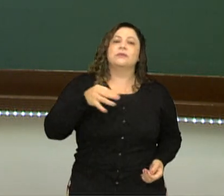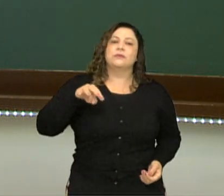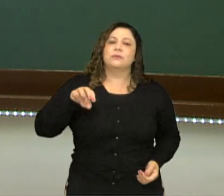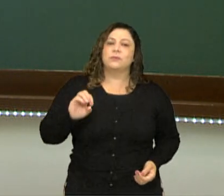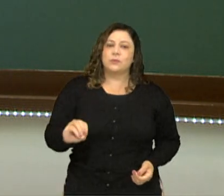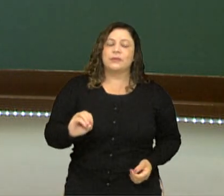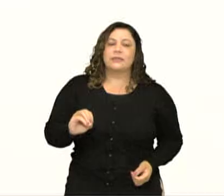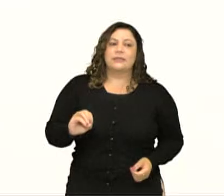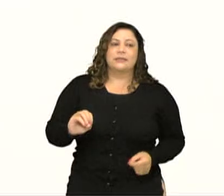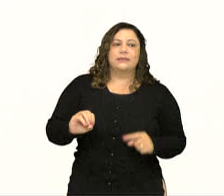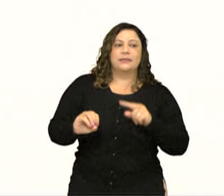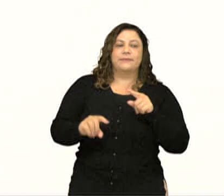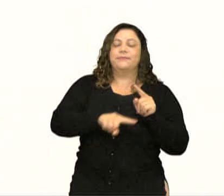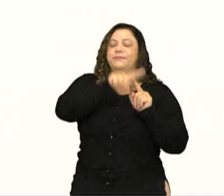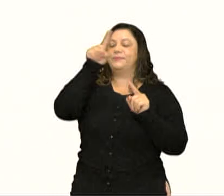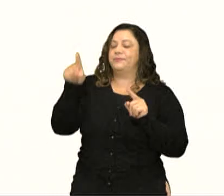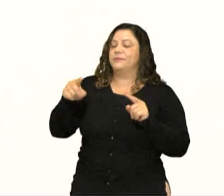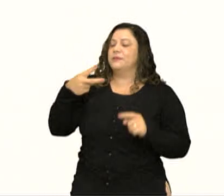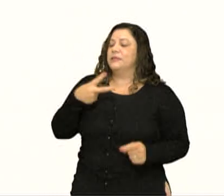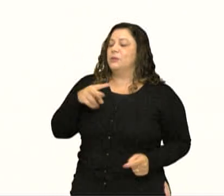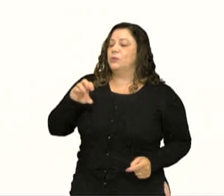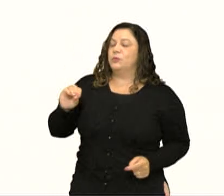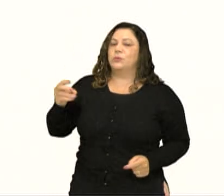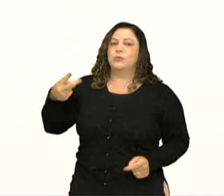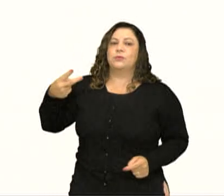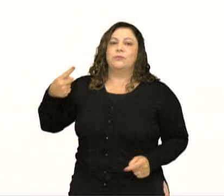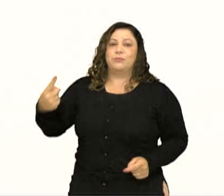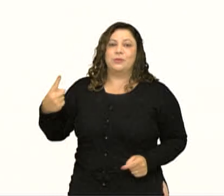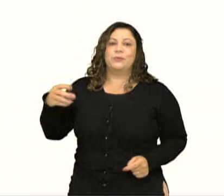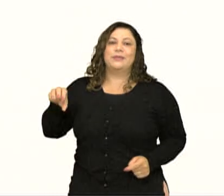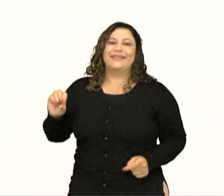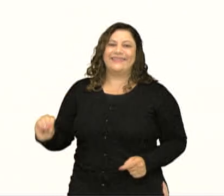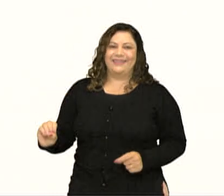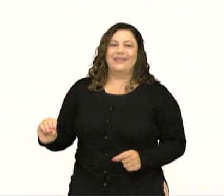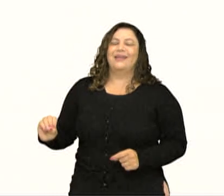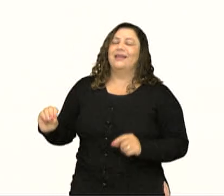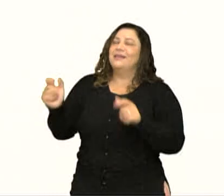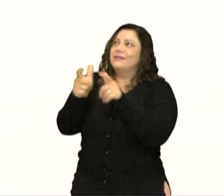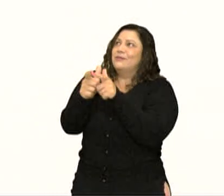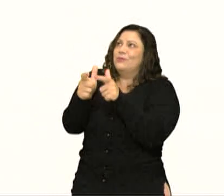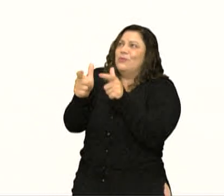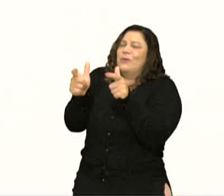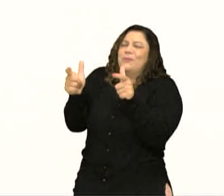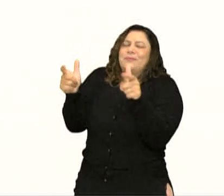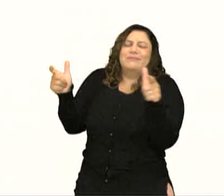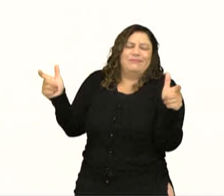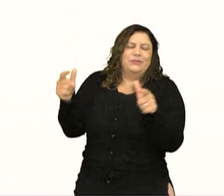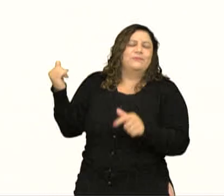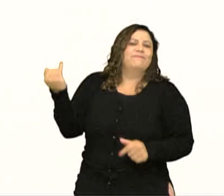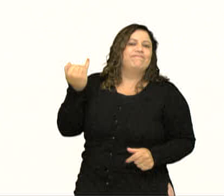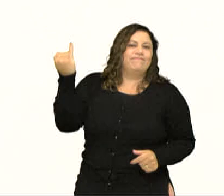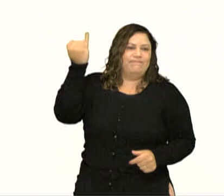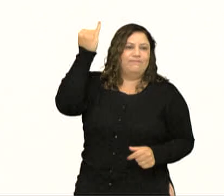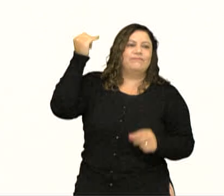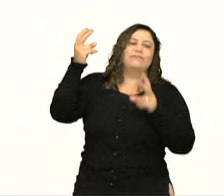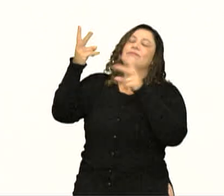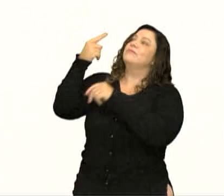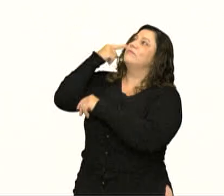1940 e aqui em 2010, a gente vê um aumento significativo ali